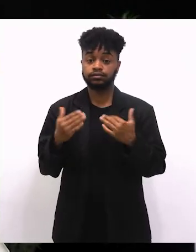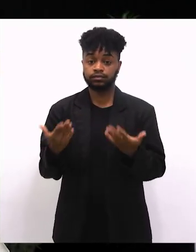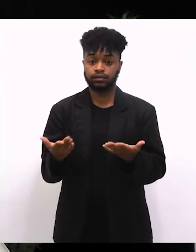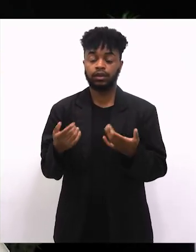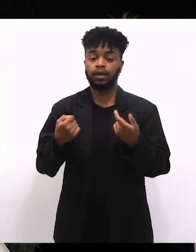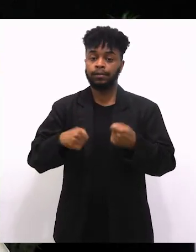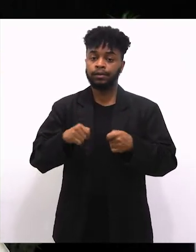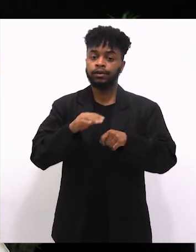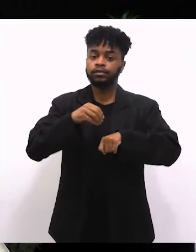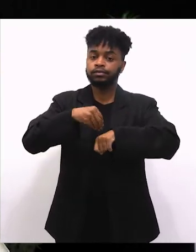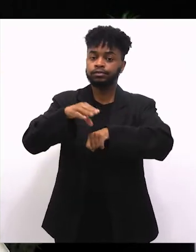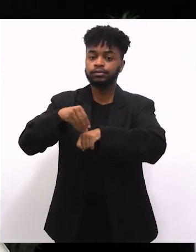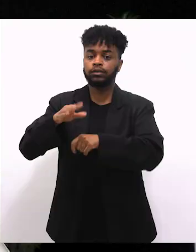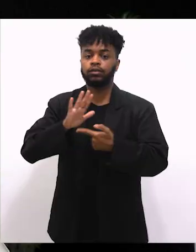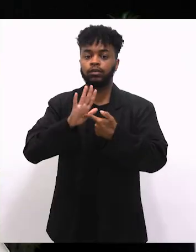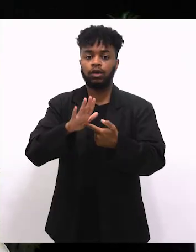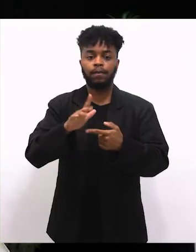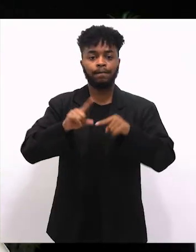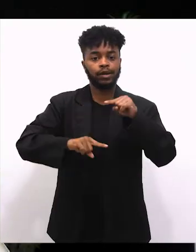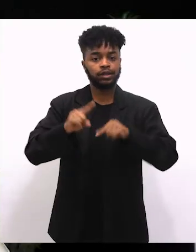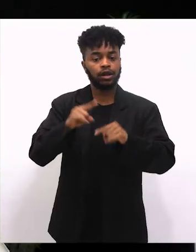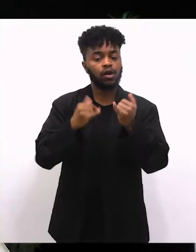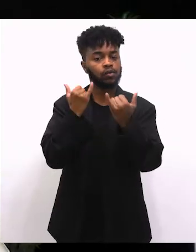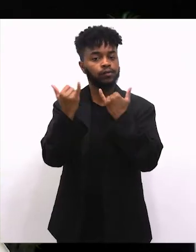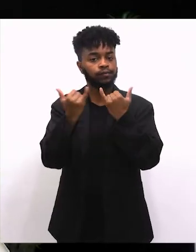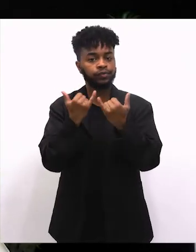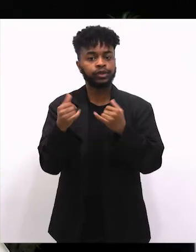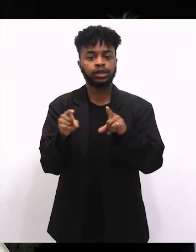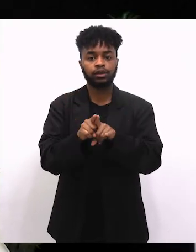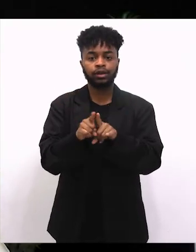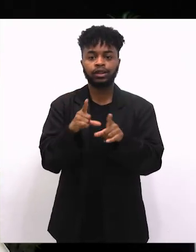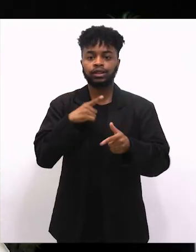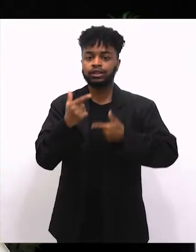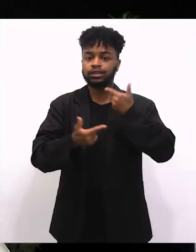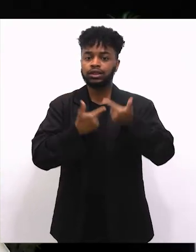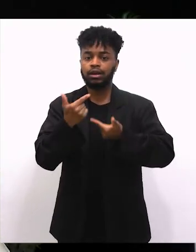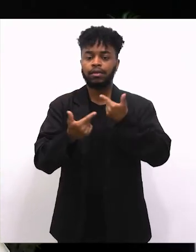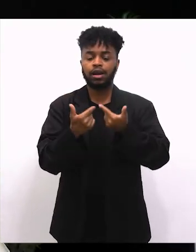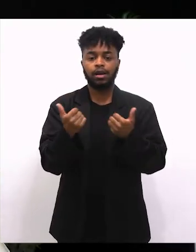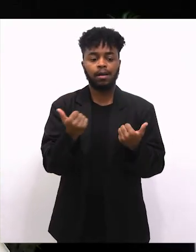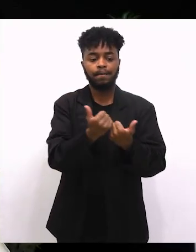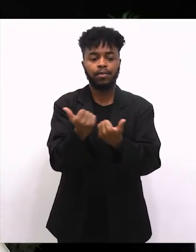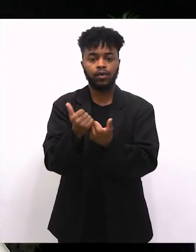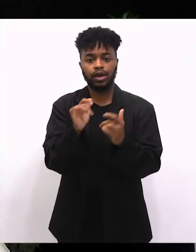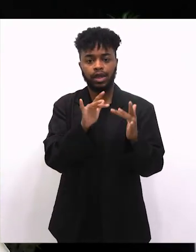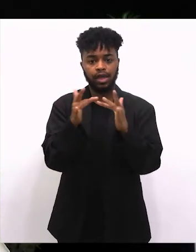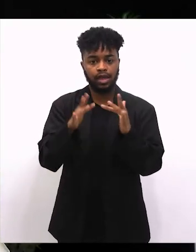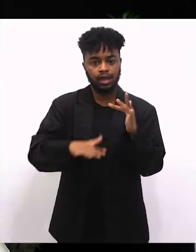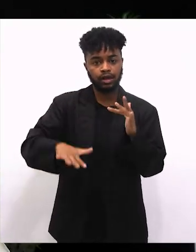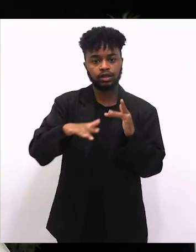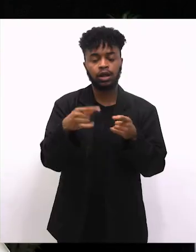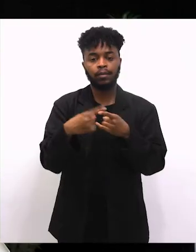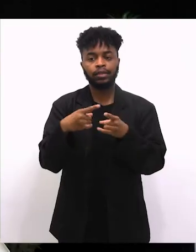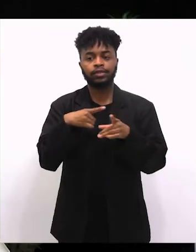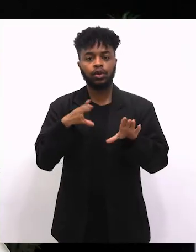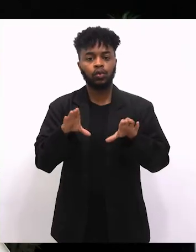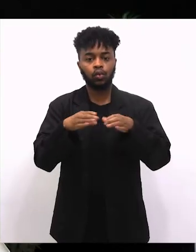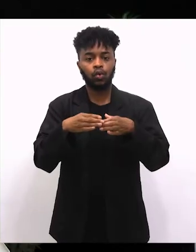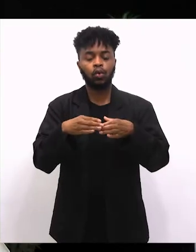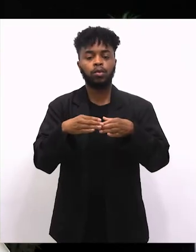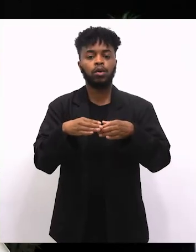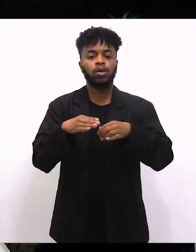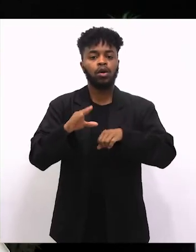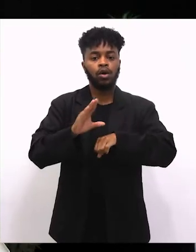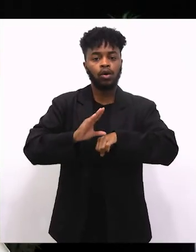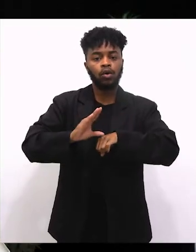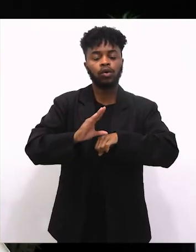então capacitação, material informativo e um trabalho de fortalecimento da rede, né, que através dos colegiados,